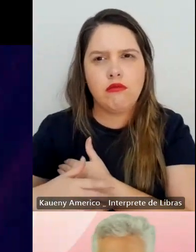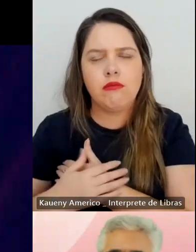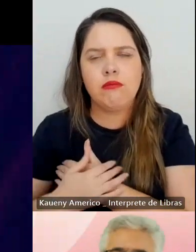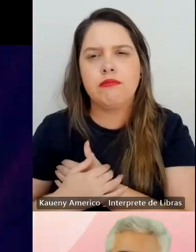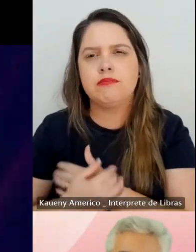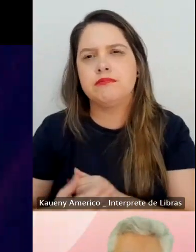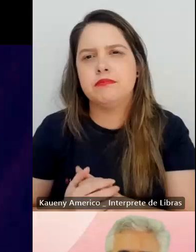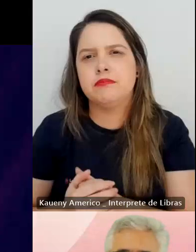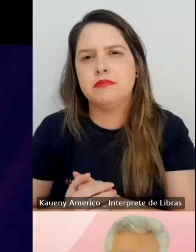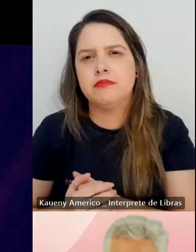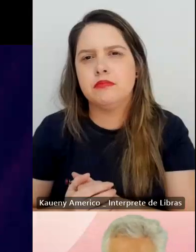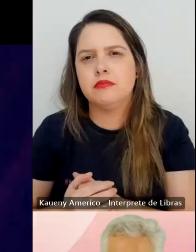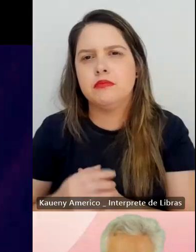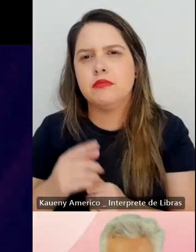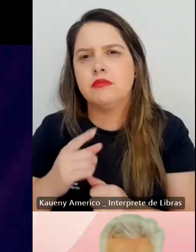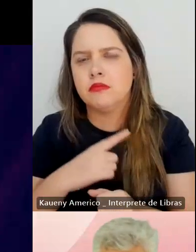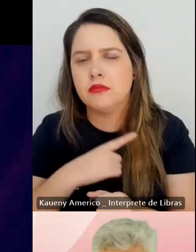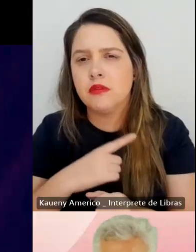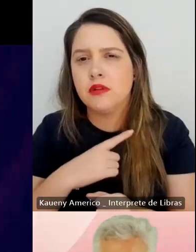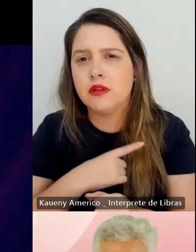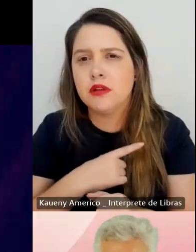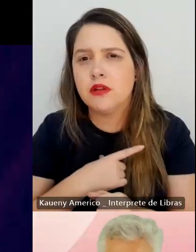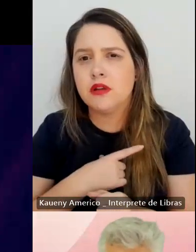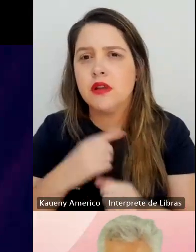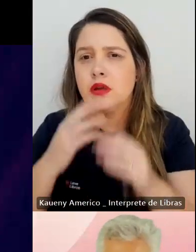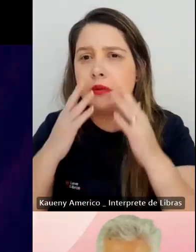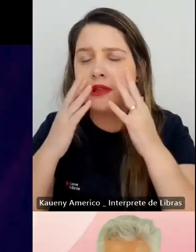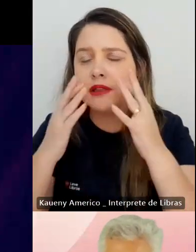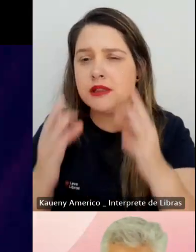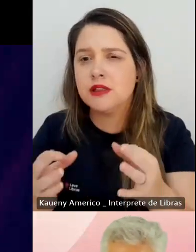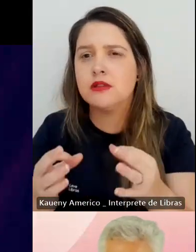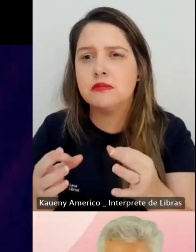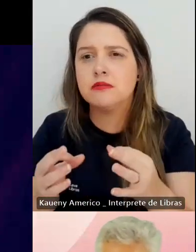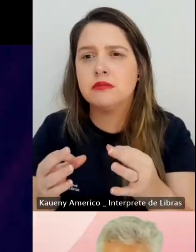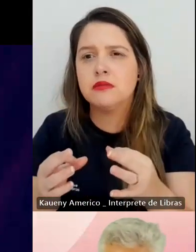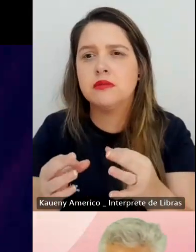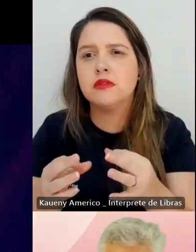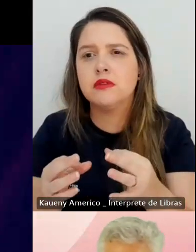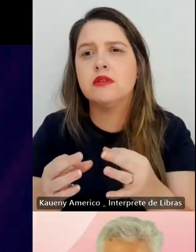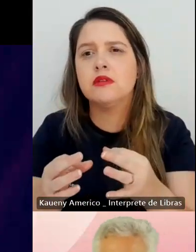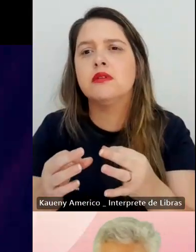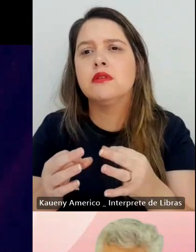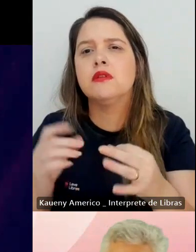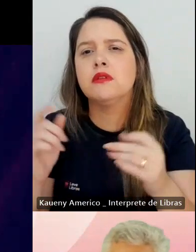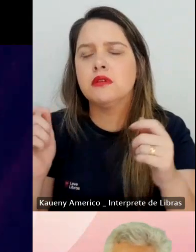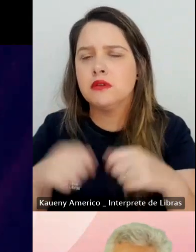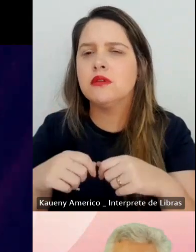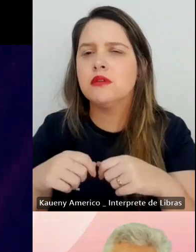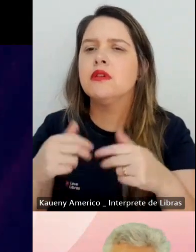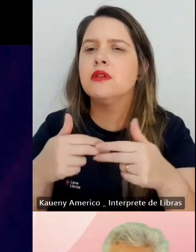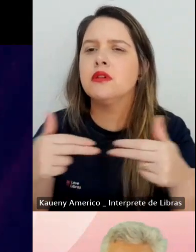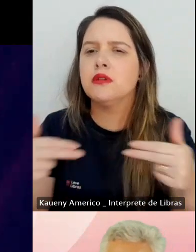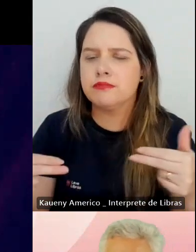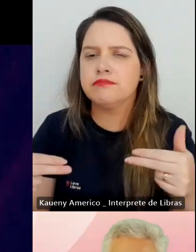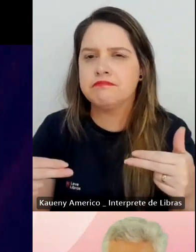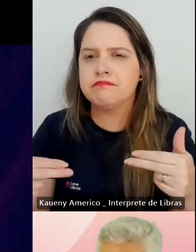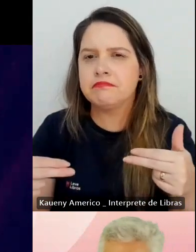apareceu algum tem que chamar atenção. Movimento para frente, para trás também do braço, com a mão na cintura,